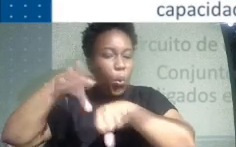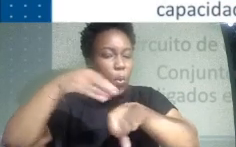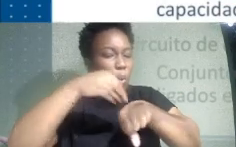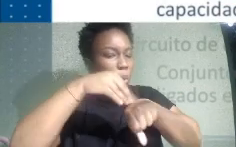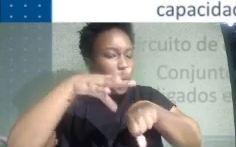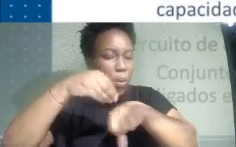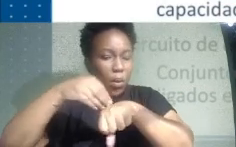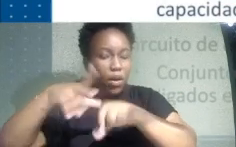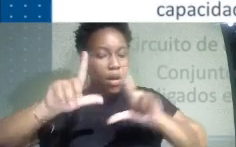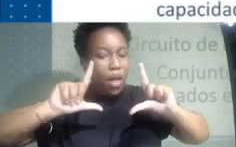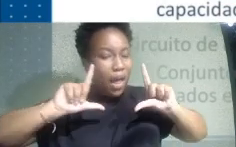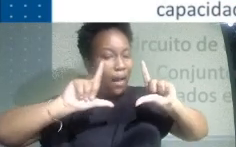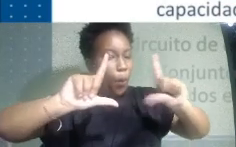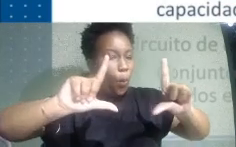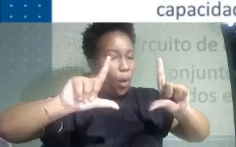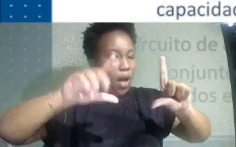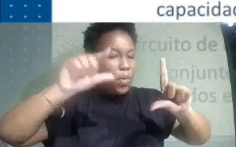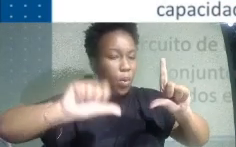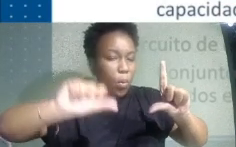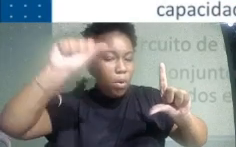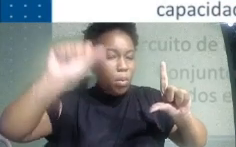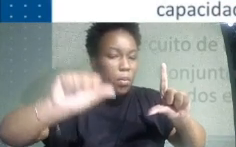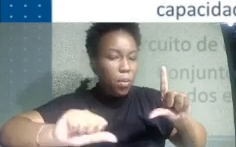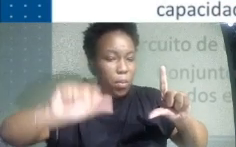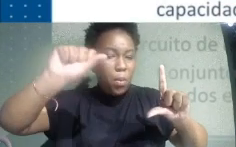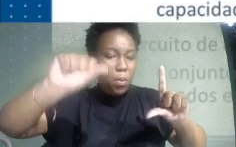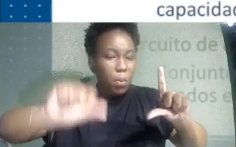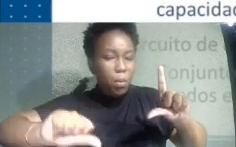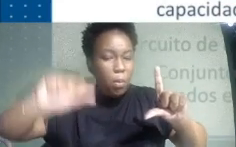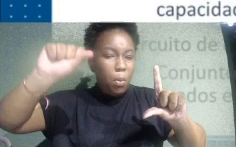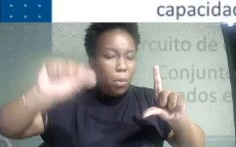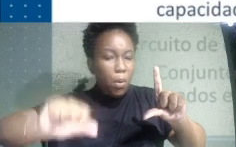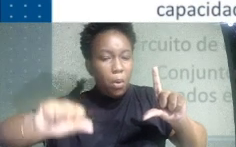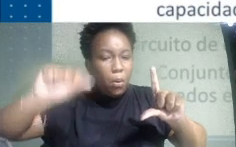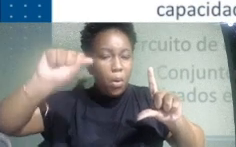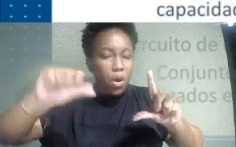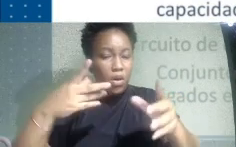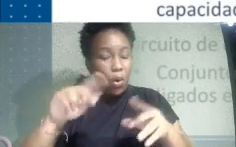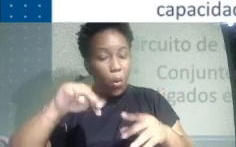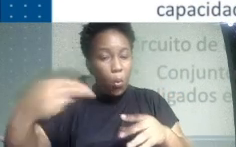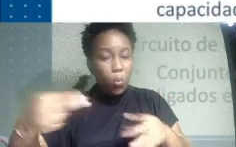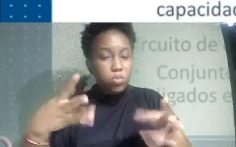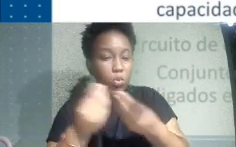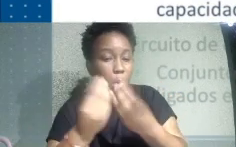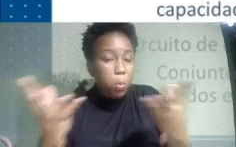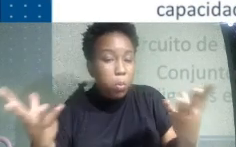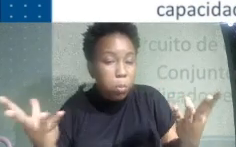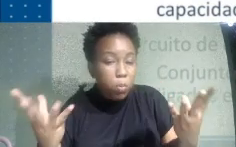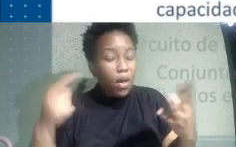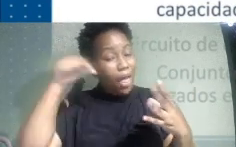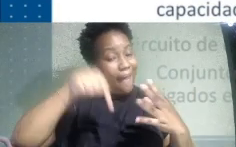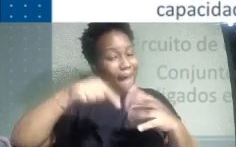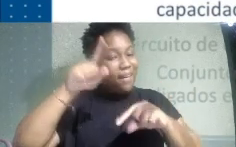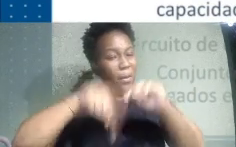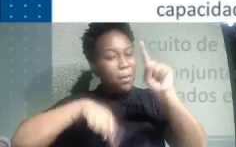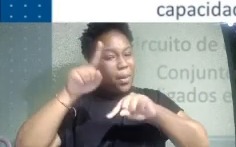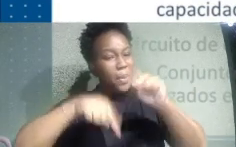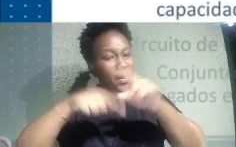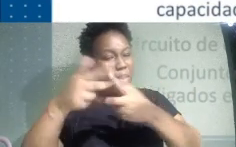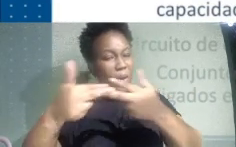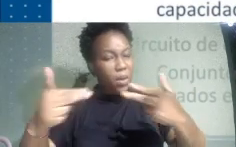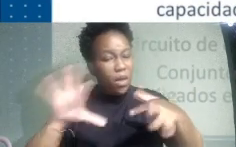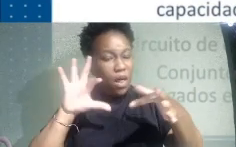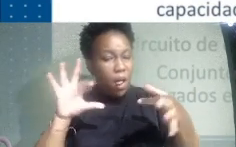o quadro medidor e o quadro geral de distribuição. Ou seja, a gente está falando de um conjunto de equipamentos que estão ligados com